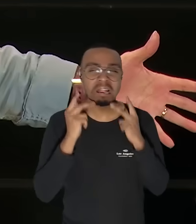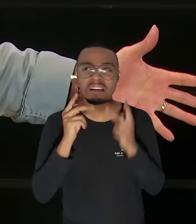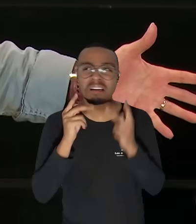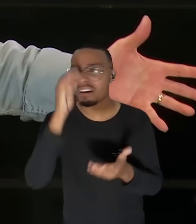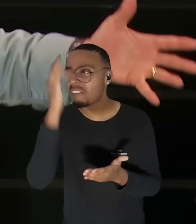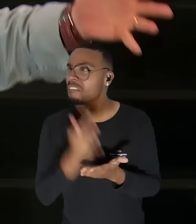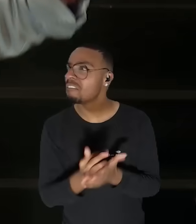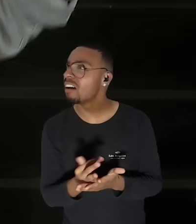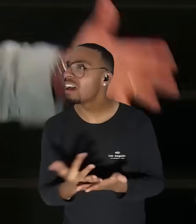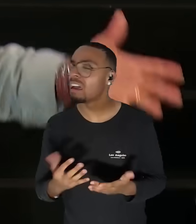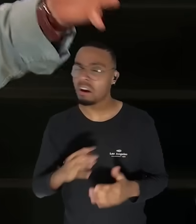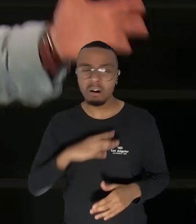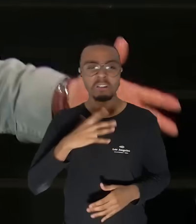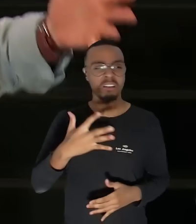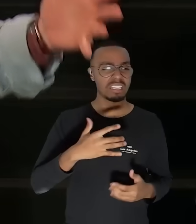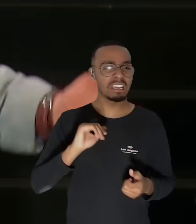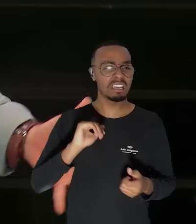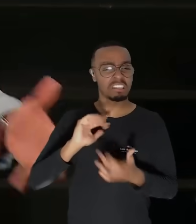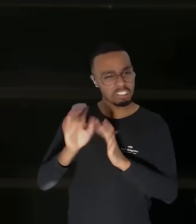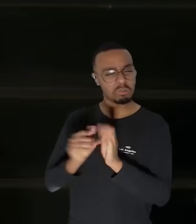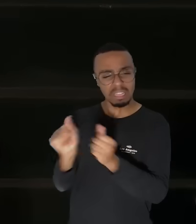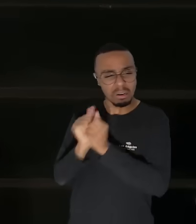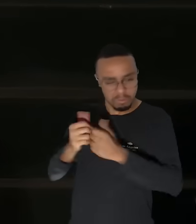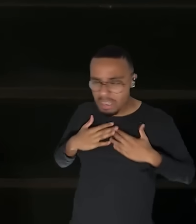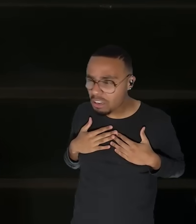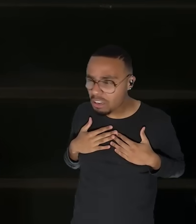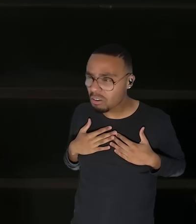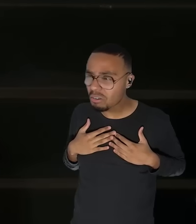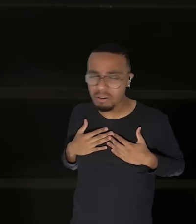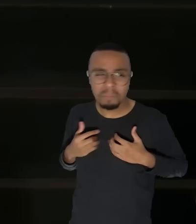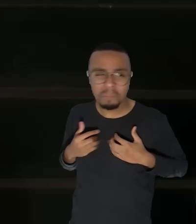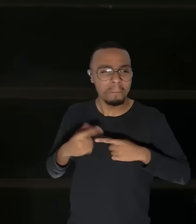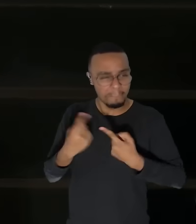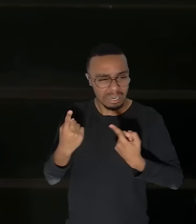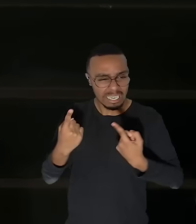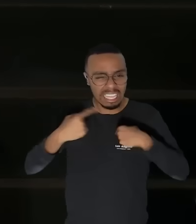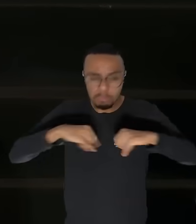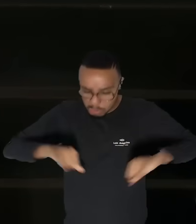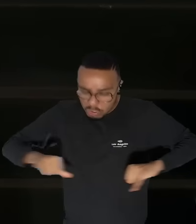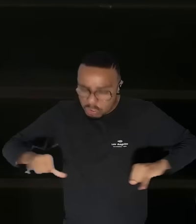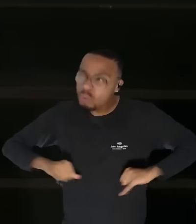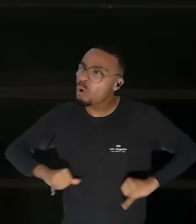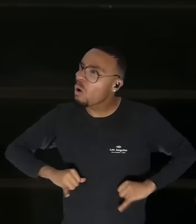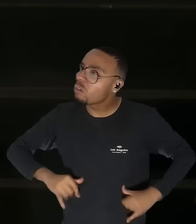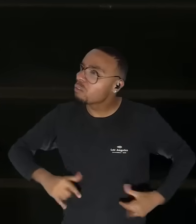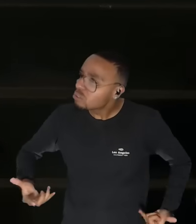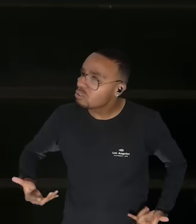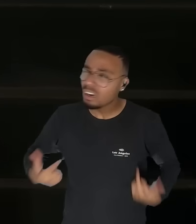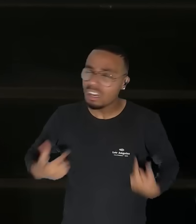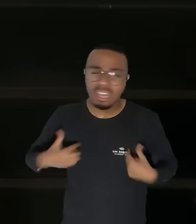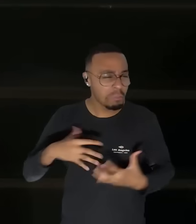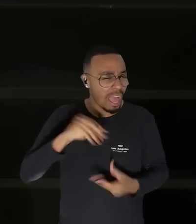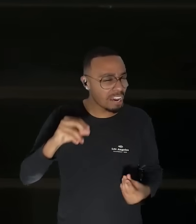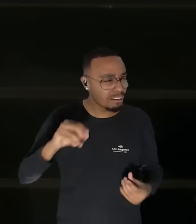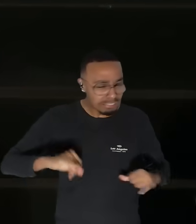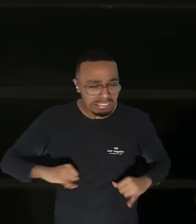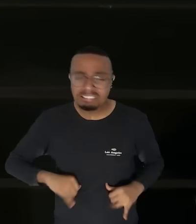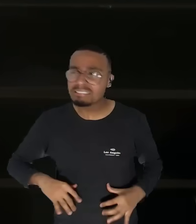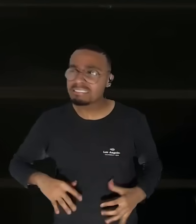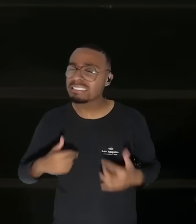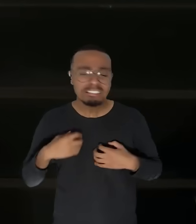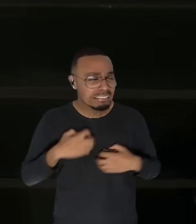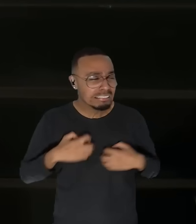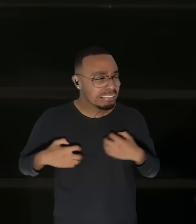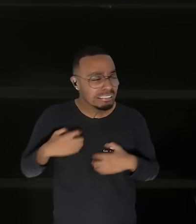Jesus está comigo. E como é que Jesus está comigo? E ainda assim, eu estou sentindo dentro da minha alma que eu estou em